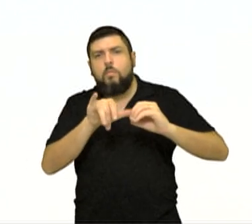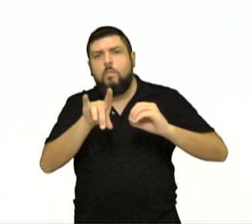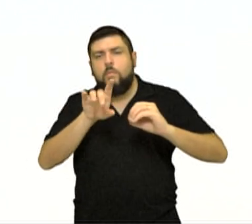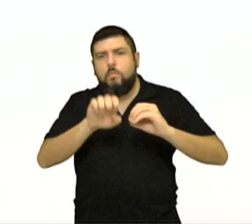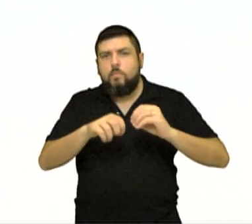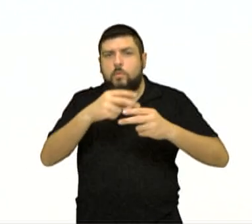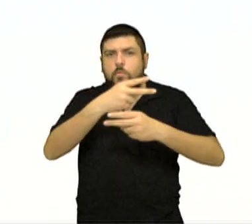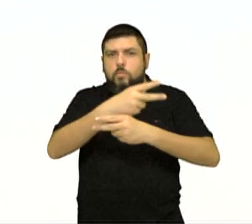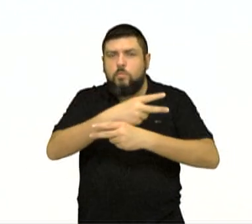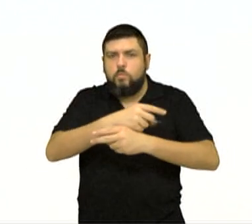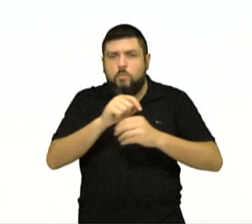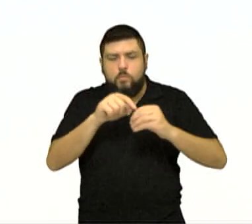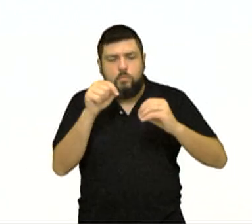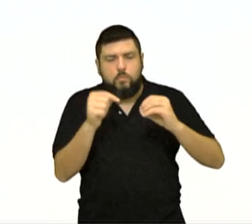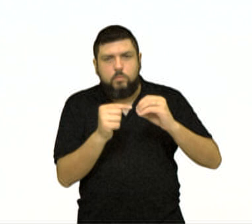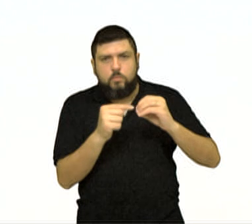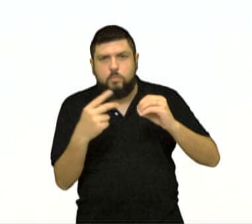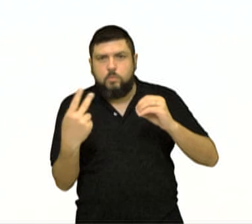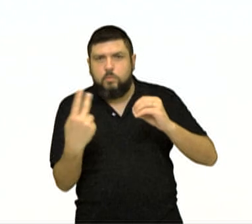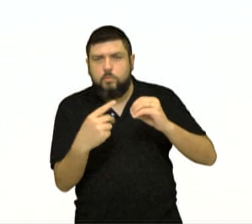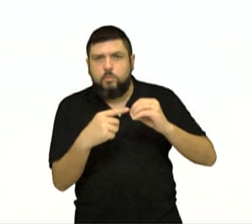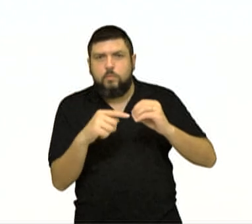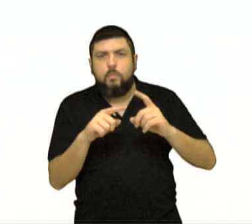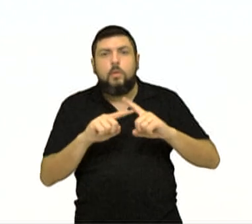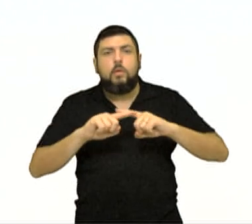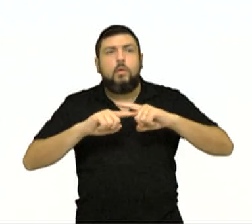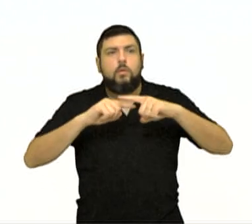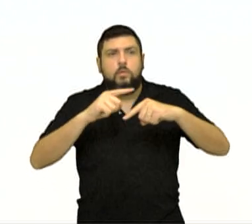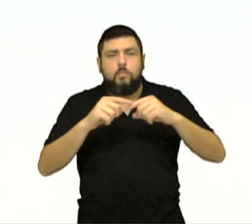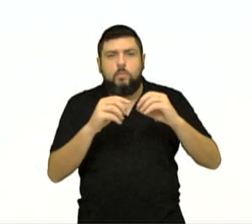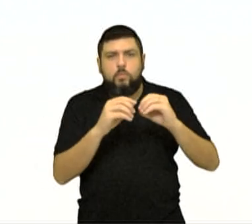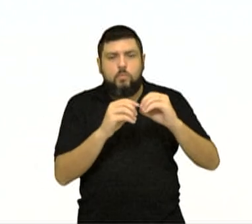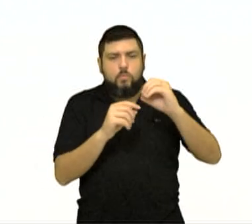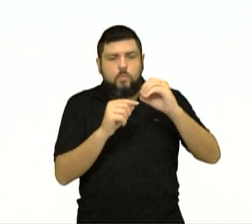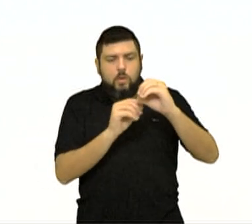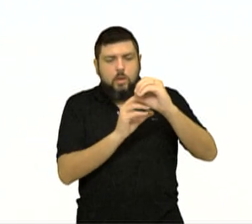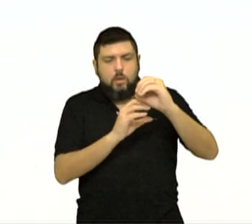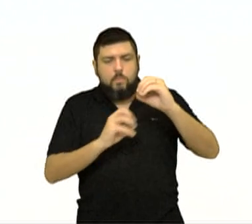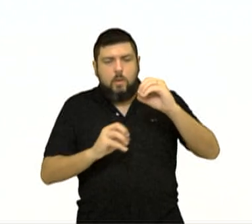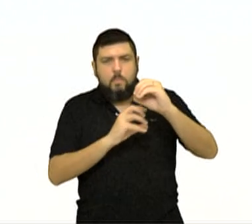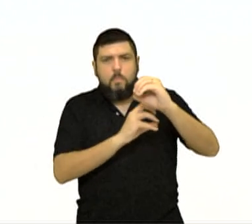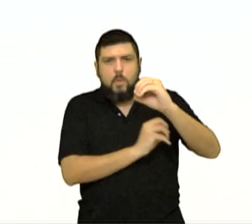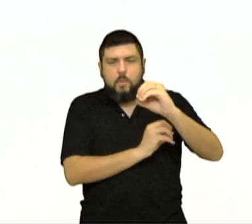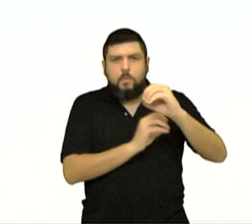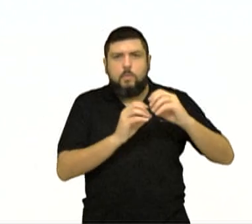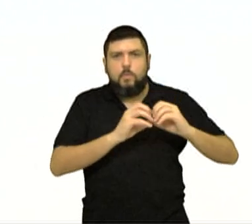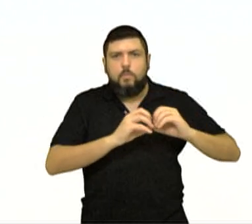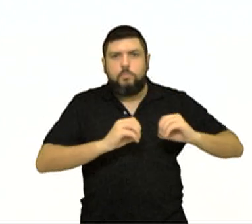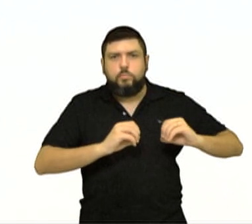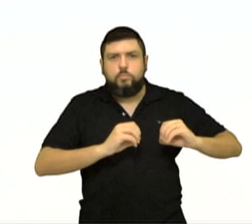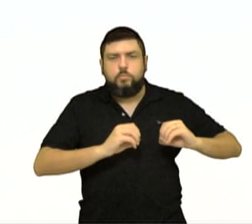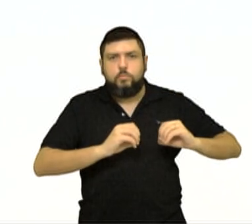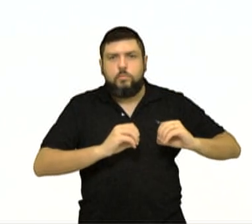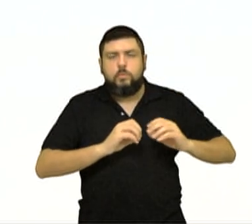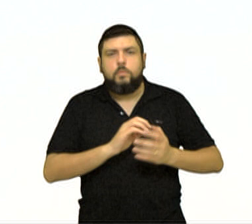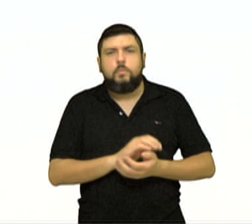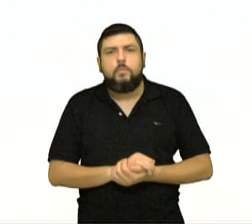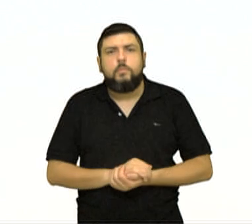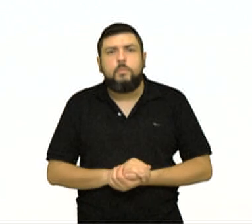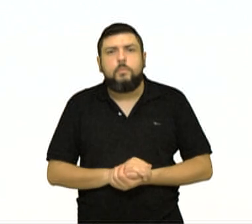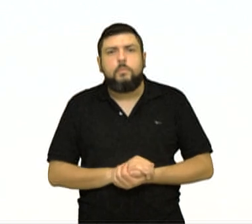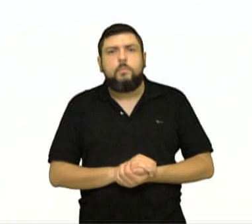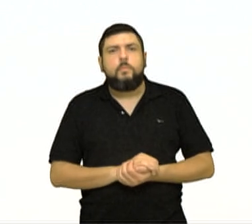e depois, né, a divisão dessas ovogônias aqui. Então, marcando essa primeira etapa chamada fase